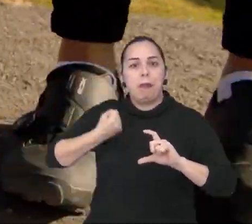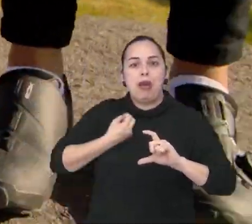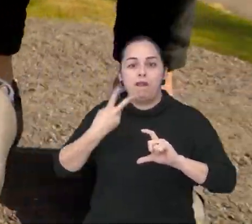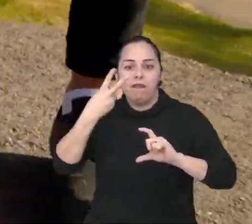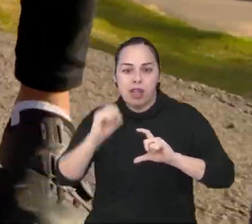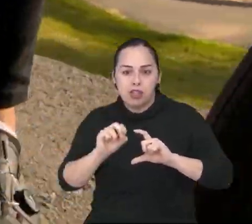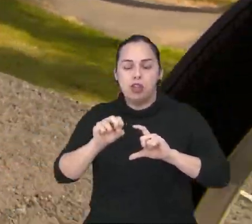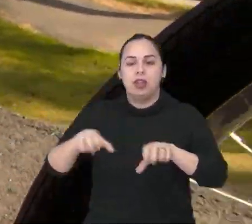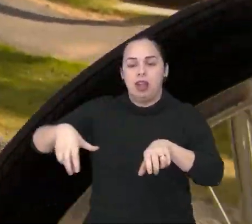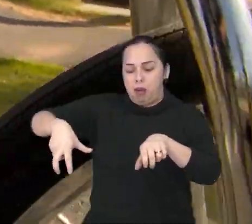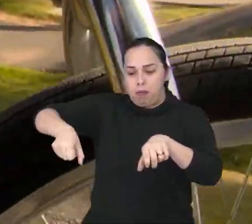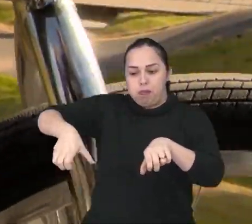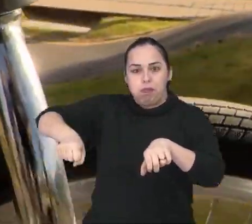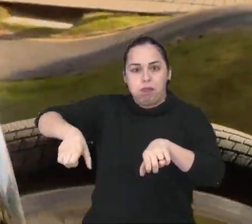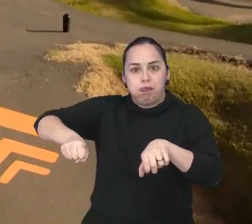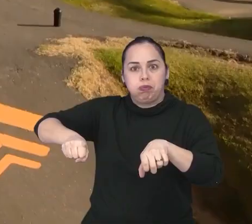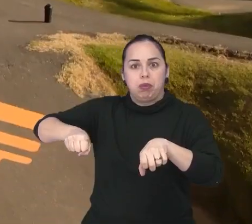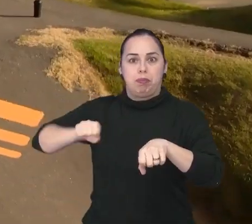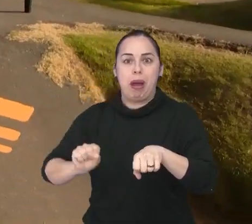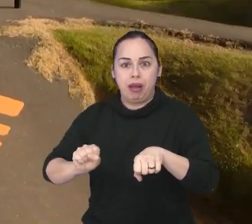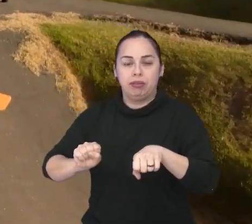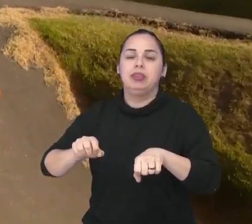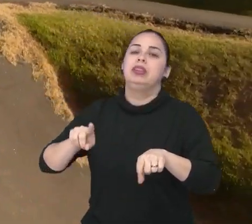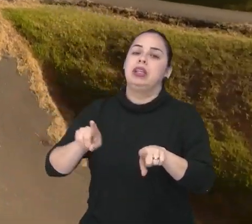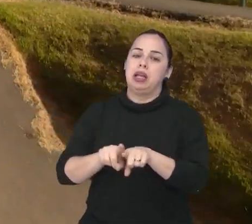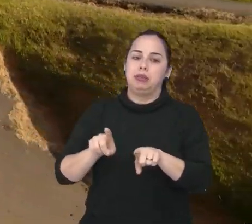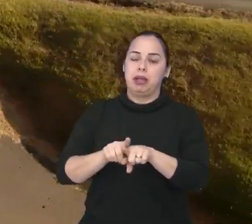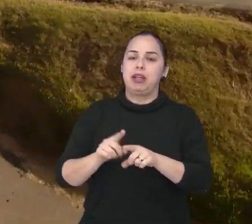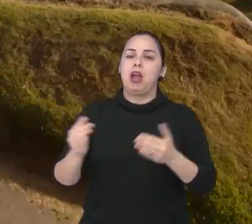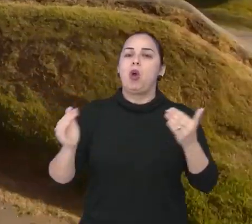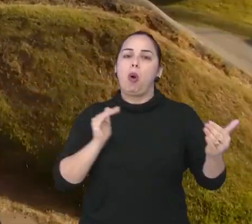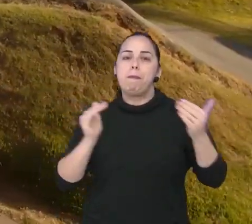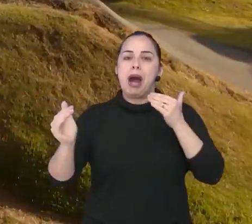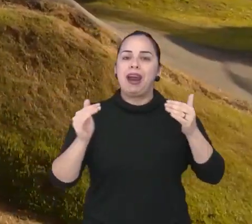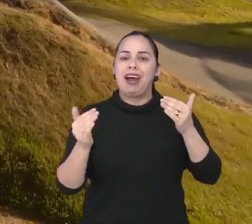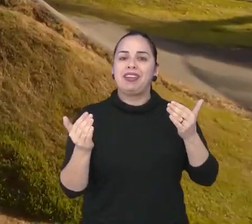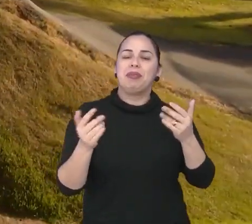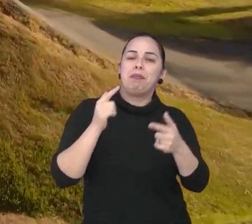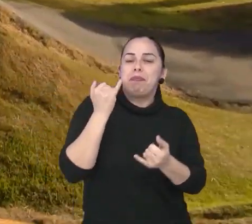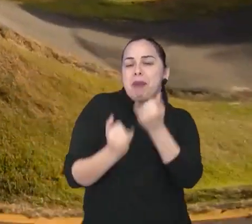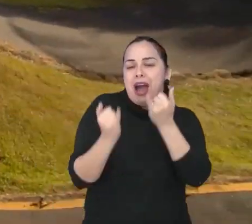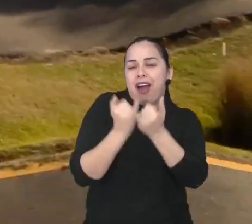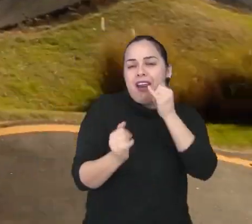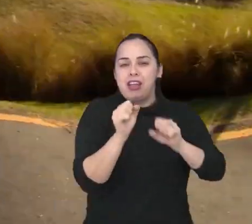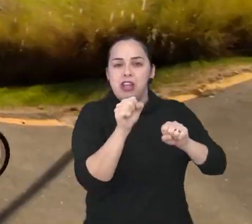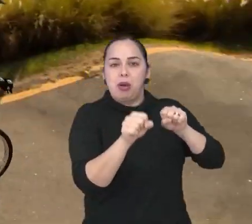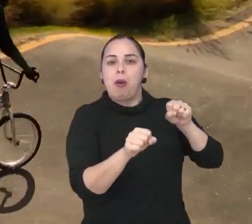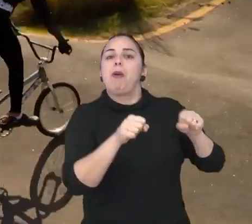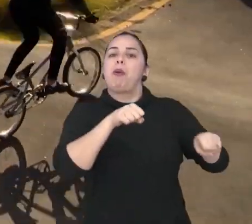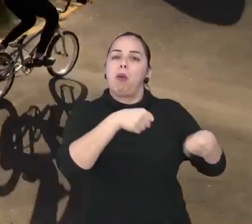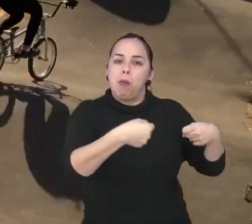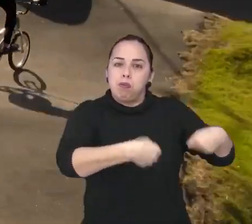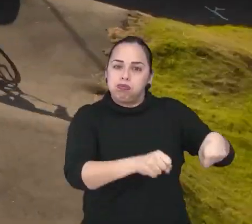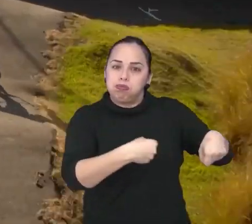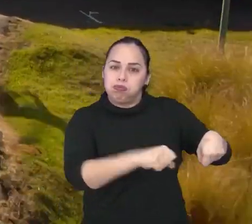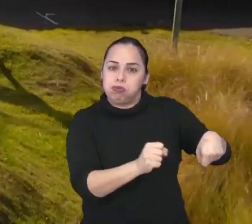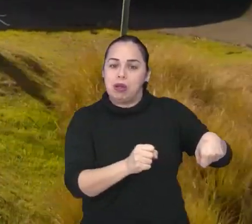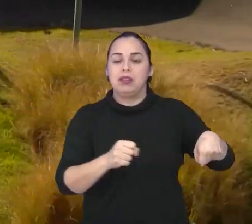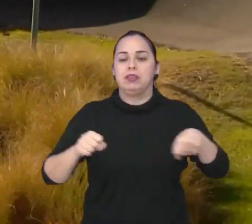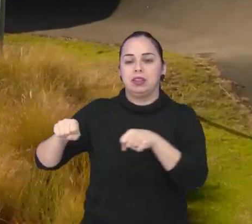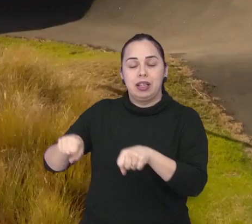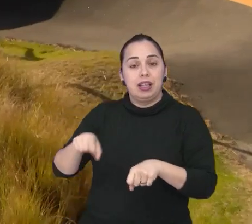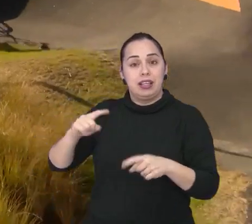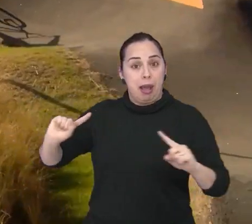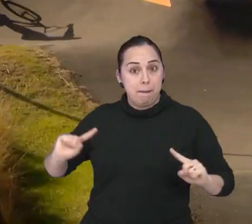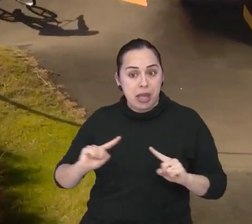aro 20 e um freio na traseira. A modalidade é inspirada no motocross e segue uma linha parecida nas manobras.